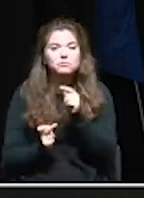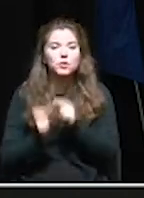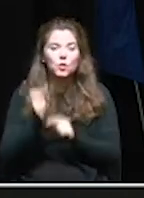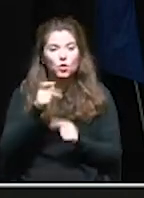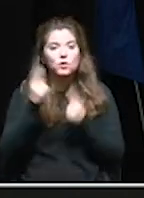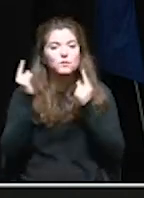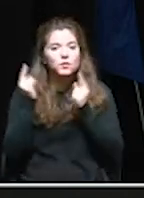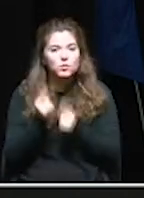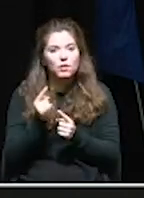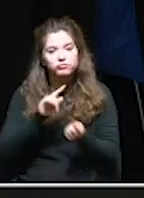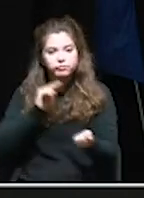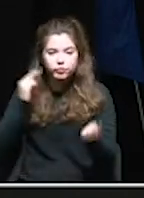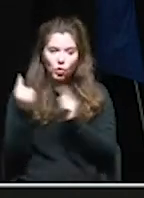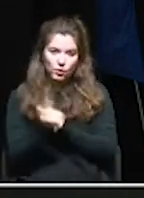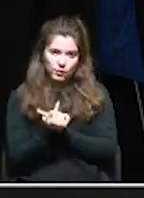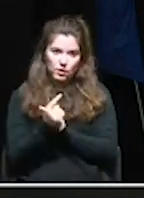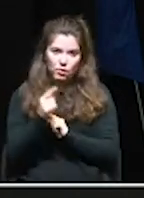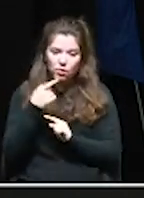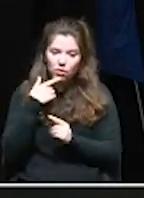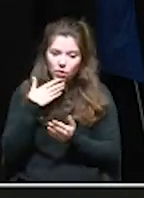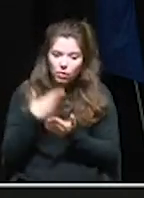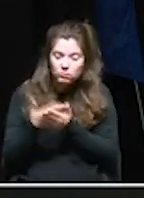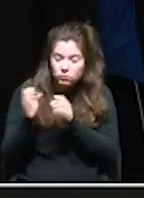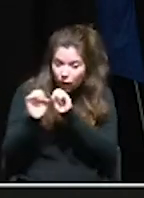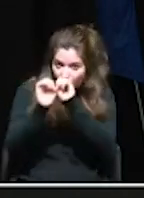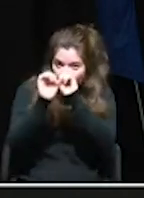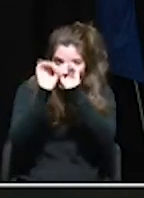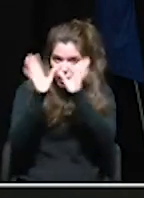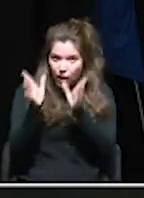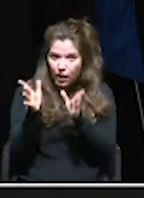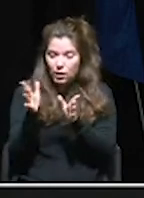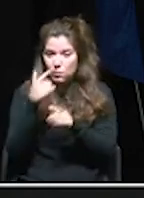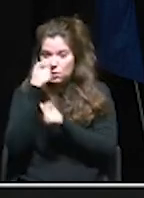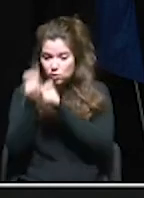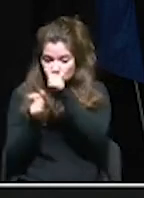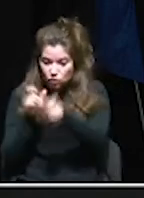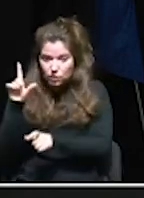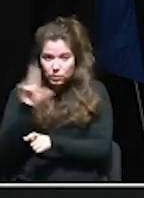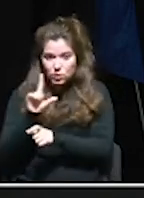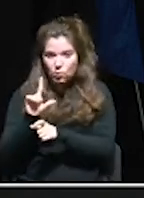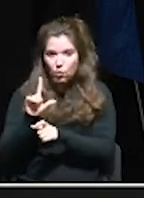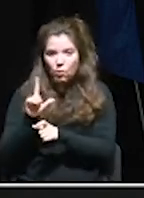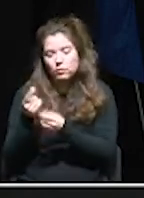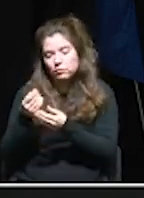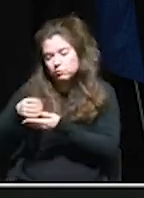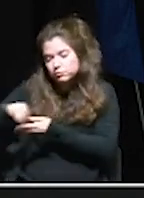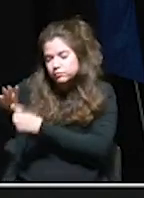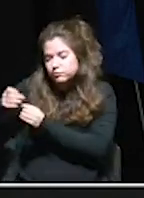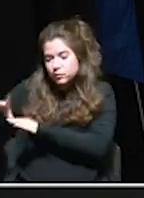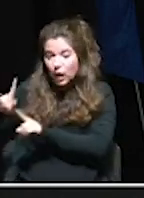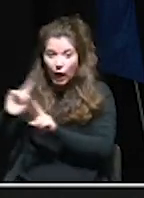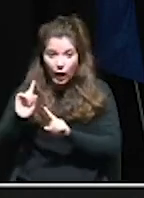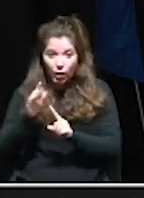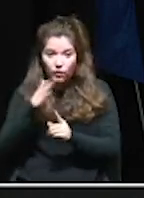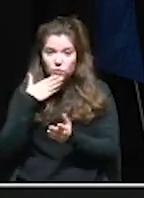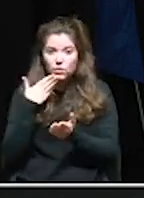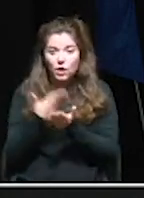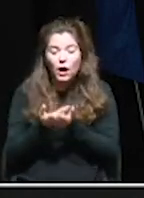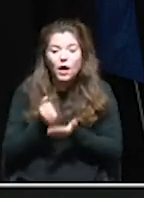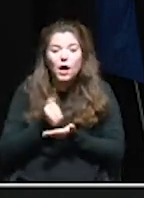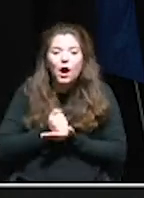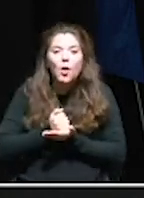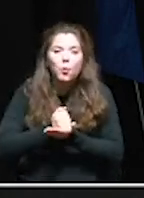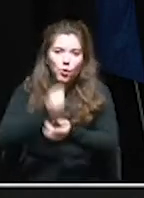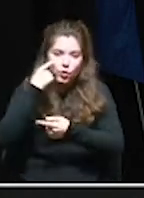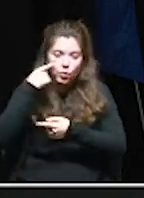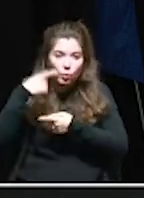dar exatamente o sinal contrário, tornar claro que para os lisboetas que não estamos a deixar ninguém para trás e que vamos reforçar o investimento público naquilo que é